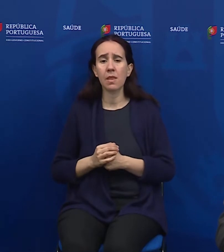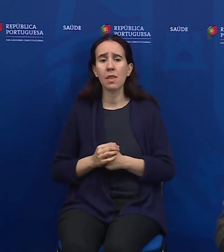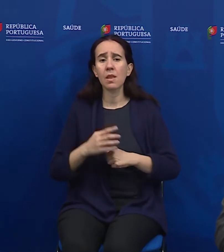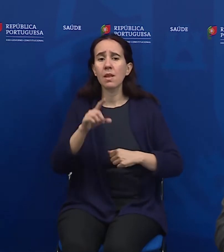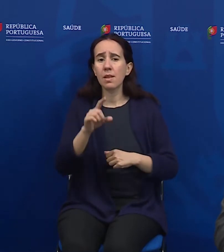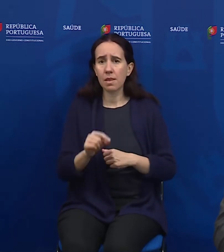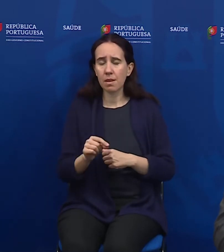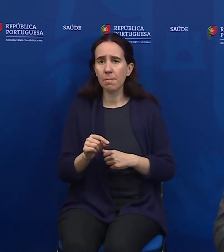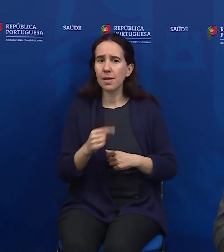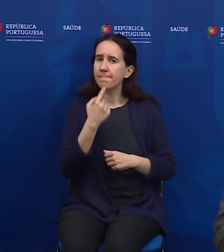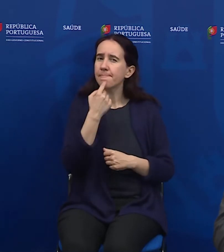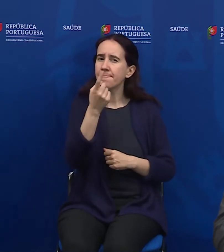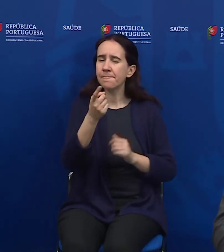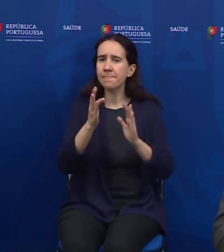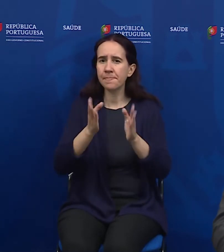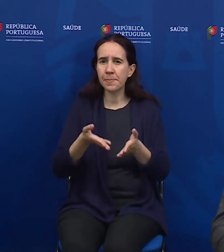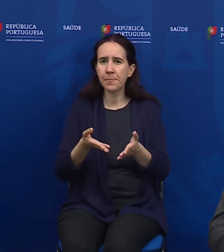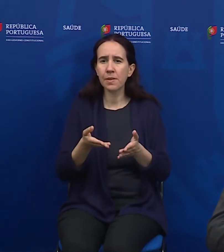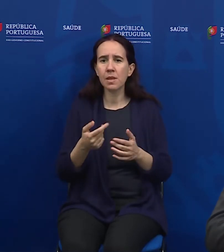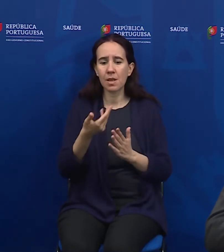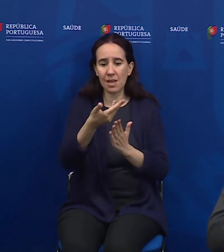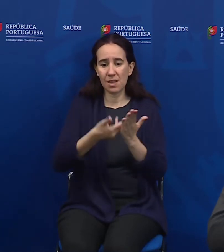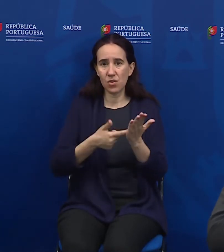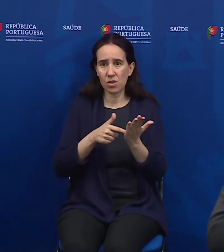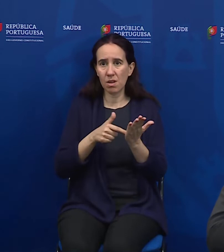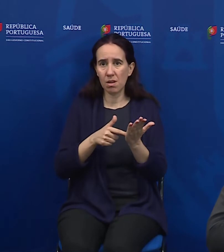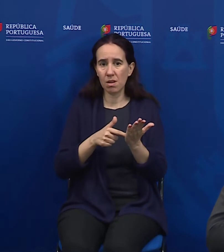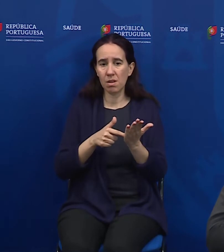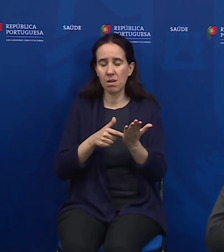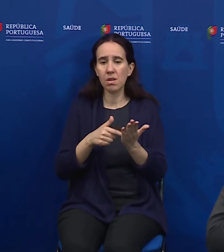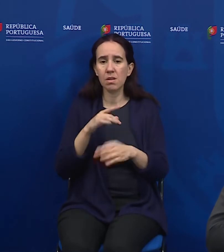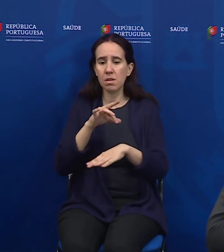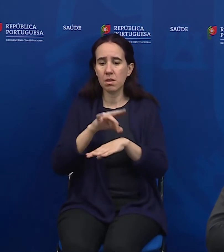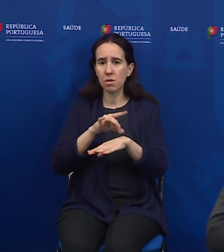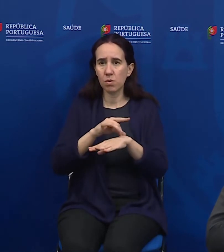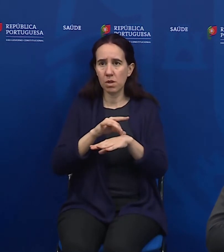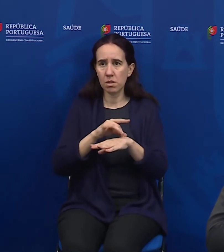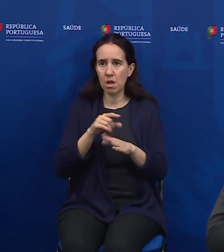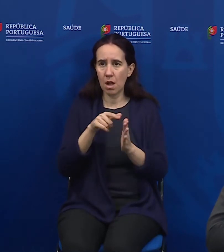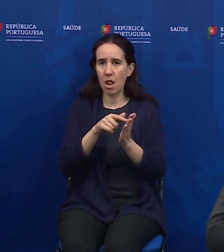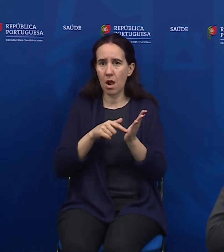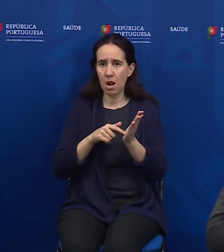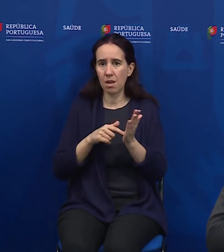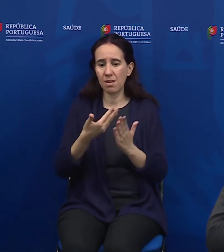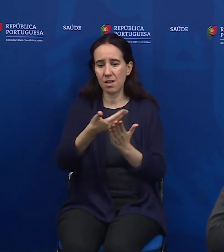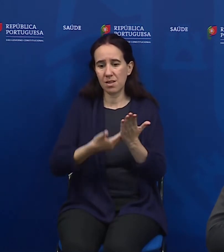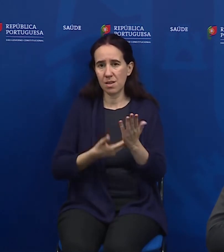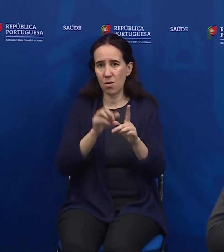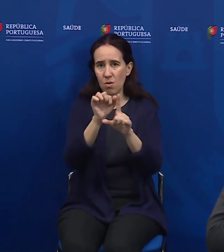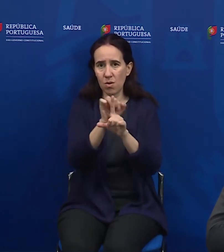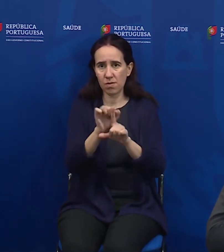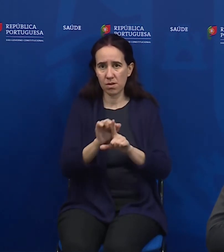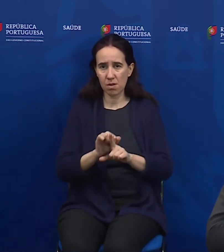Também me cumpre ainda assinalar que a lista de doenças em apreço, na declaração de